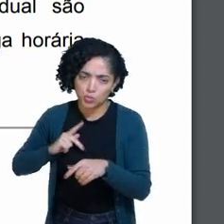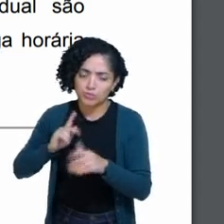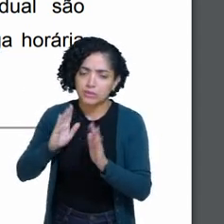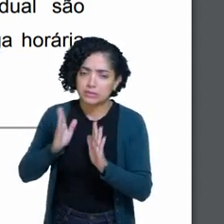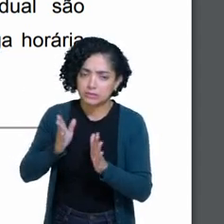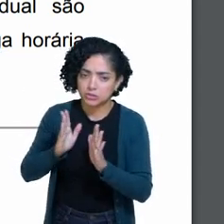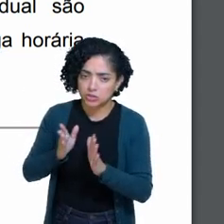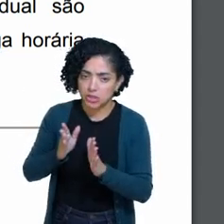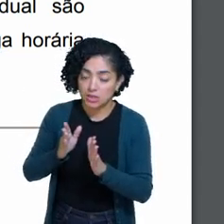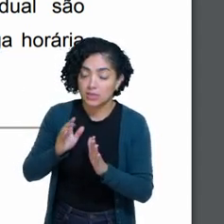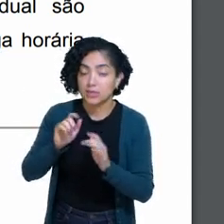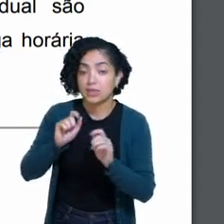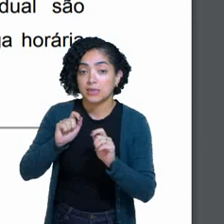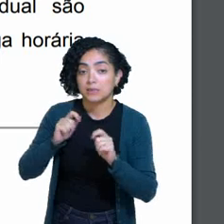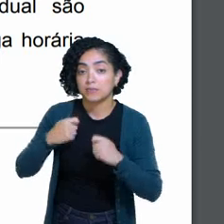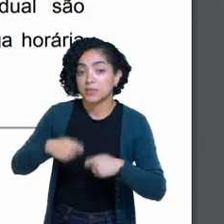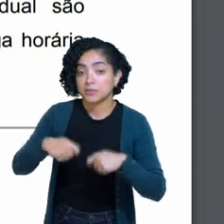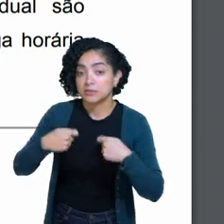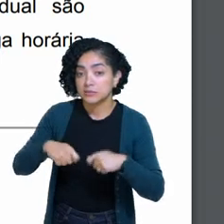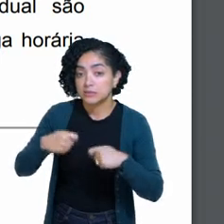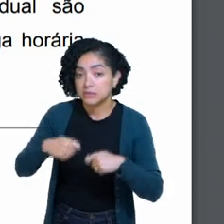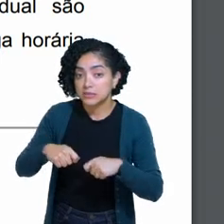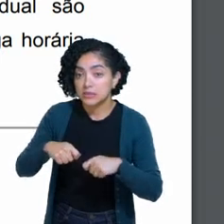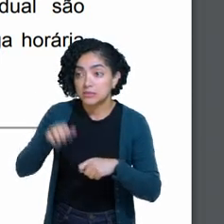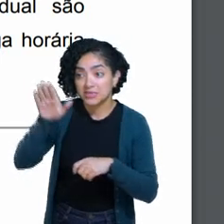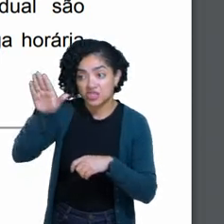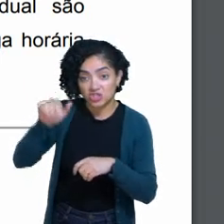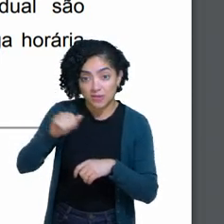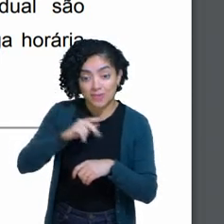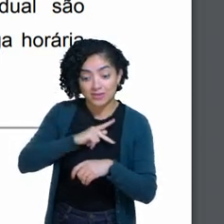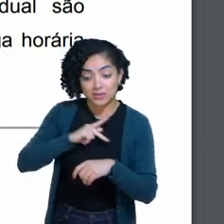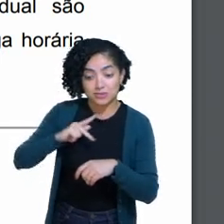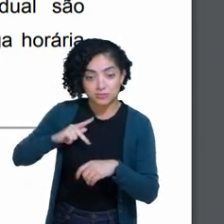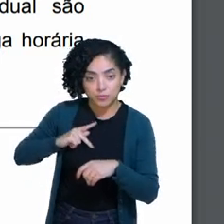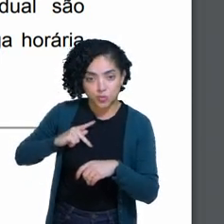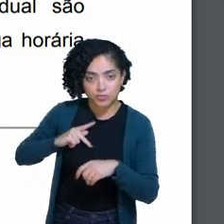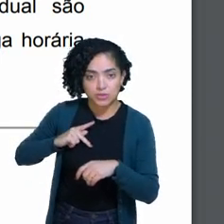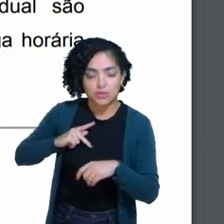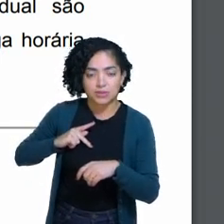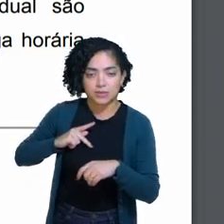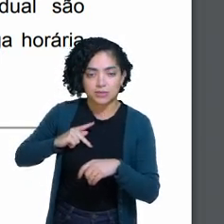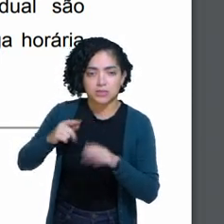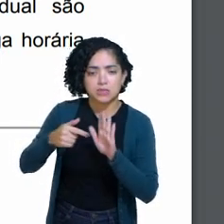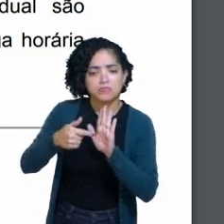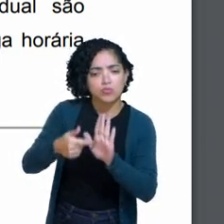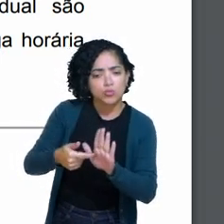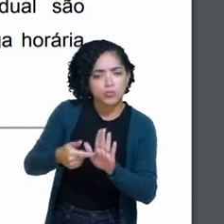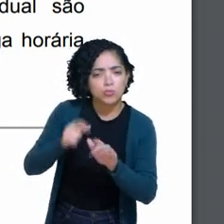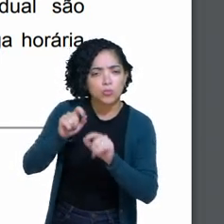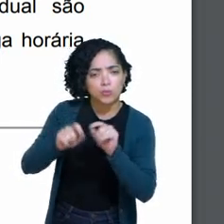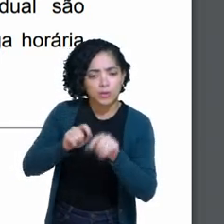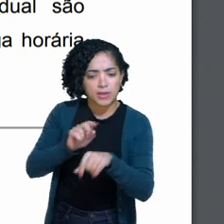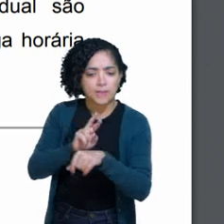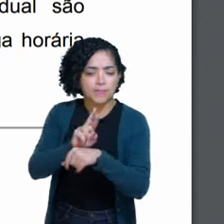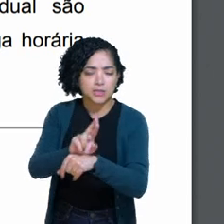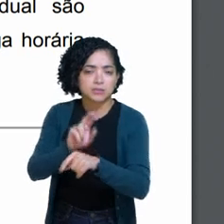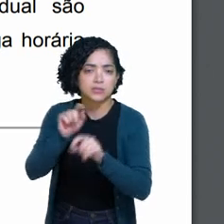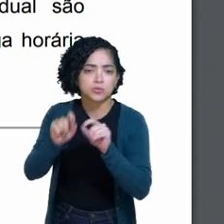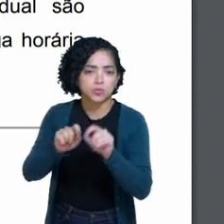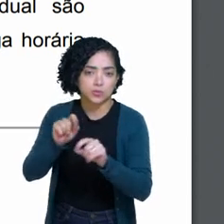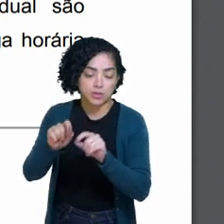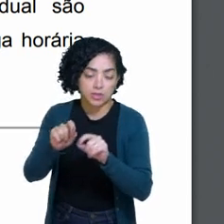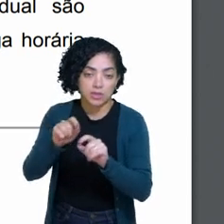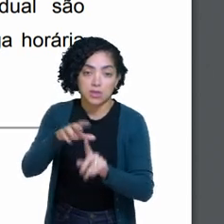temos que frisar a ideia de chamadas públicas o que elas são e representam nesse cenário cabe